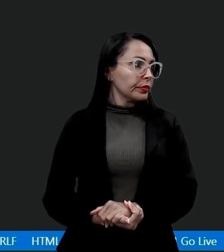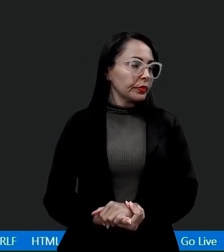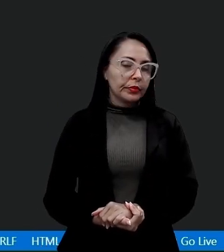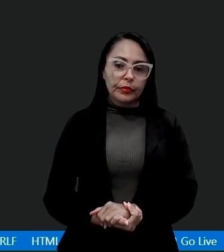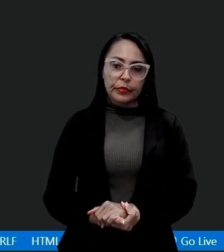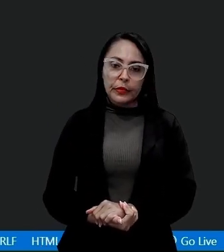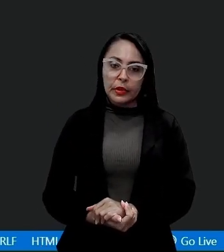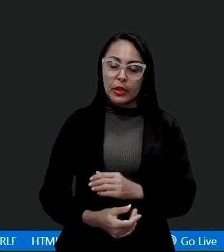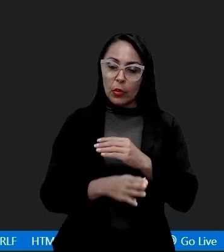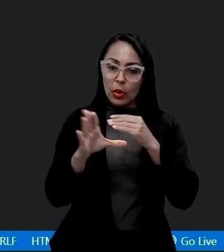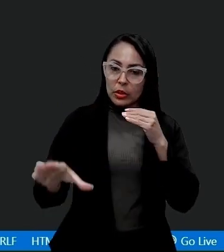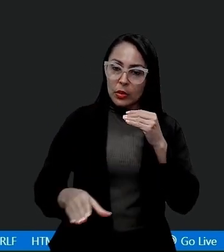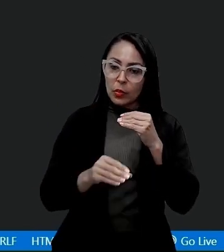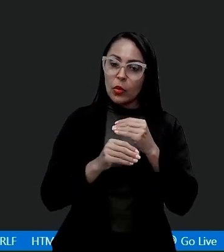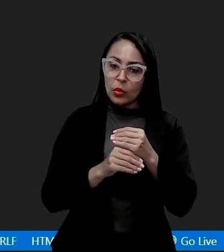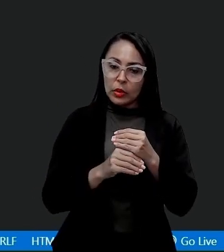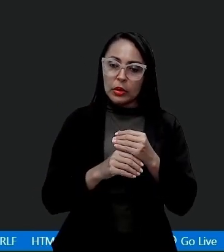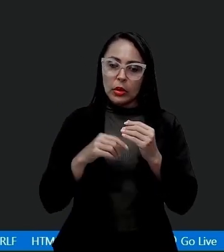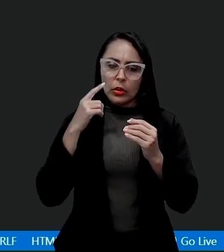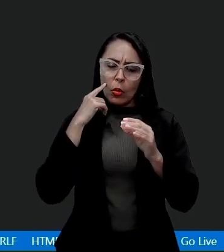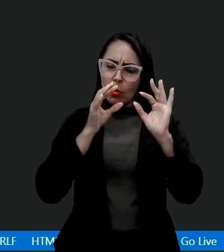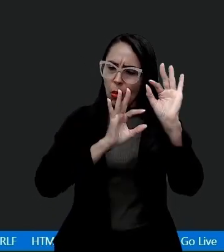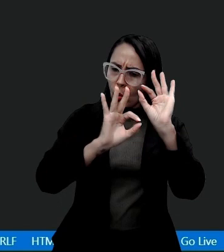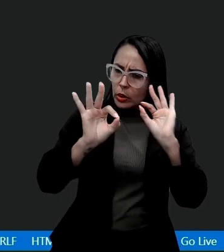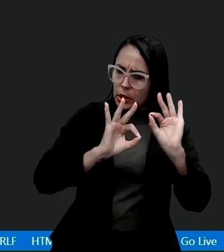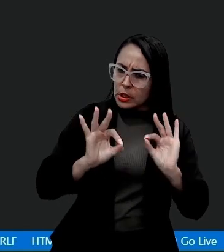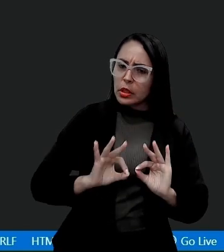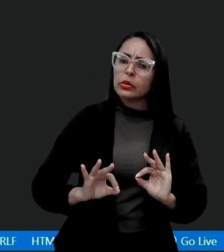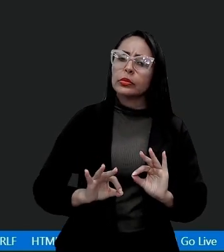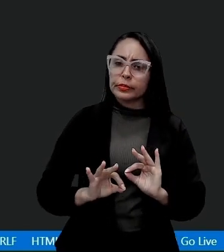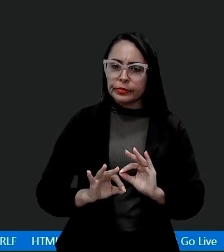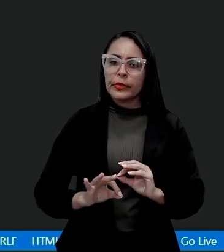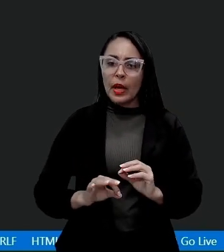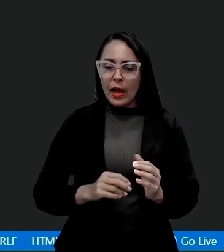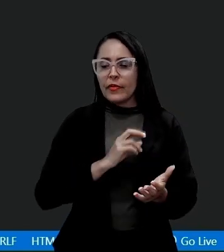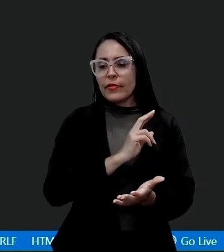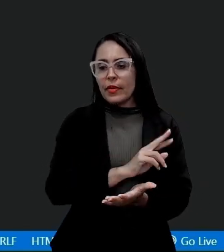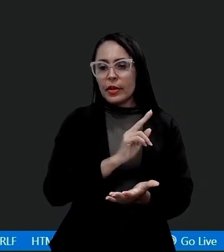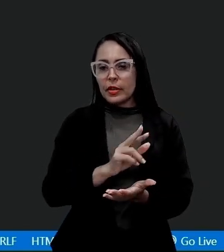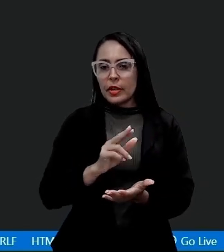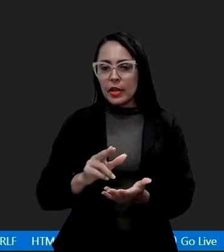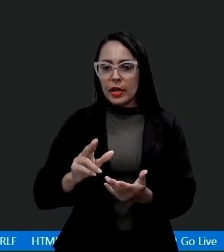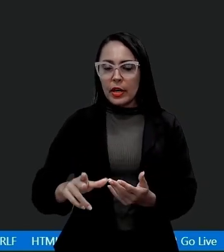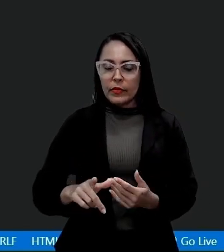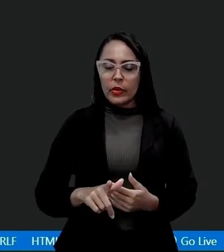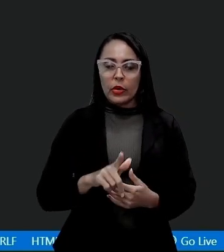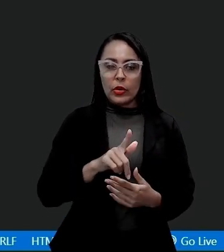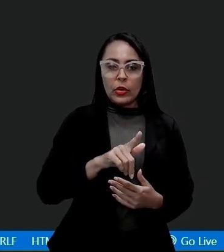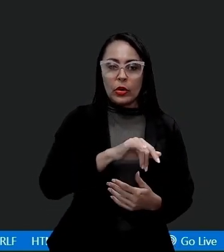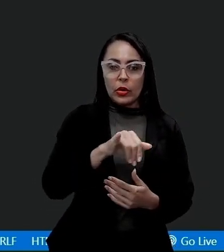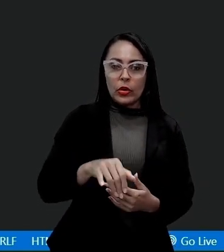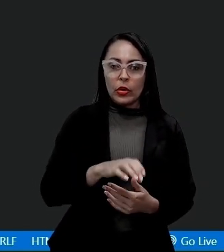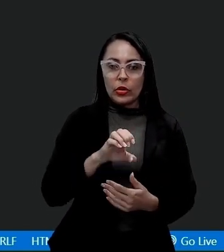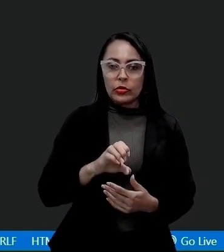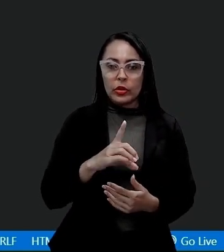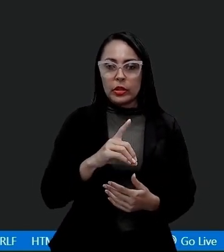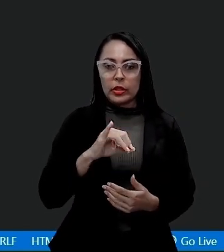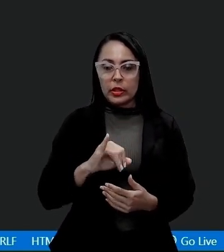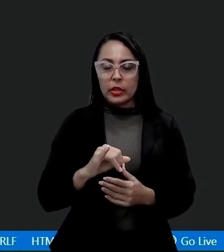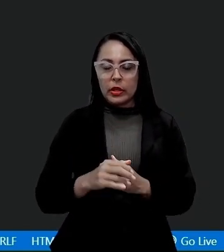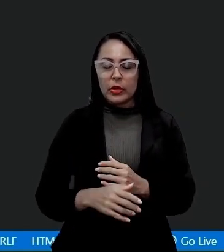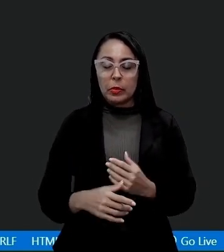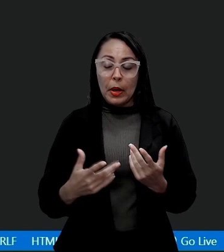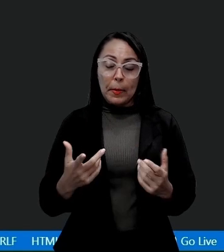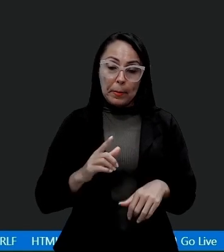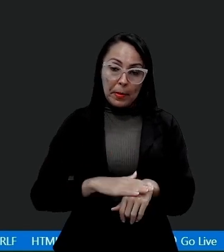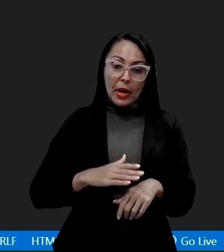atributo incremental. Estou incrementando a variável Jedi Force. O mais igual,